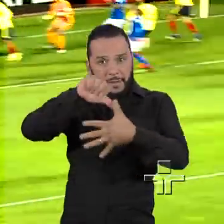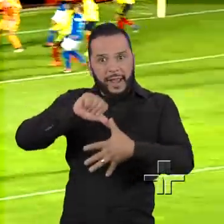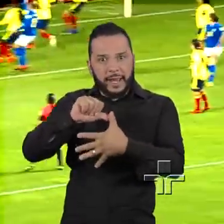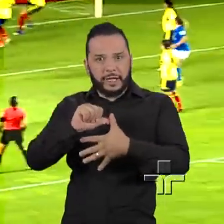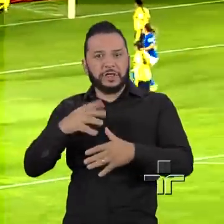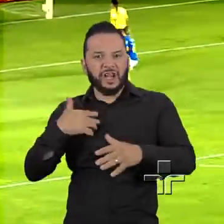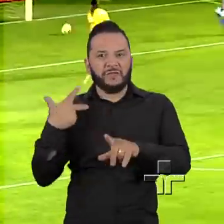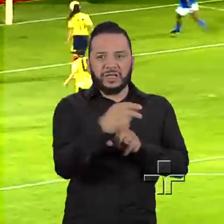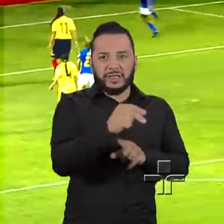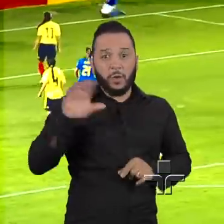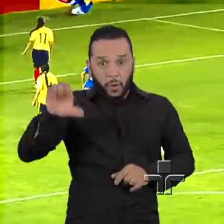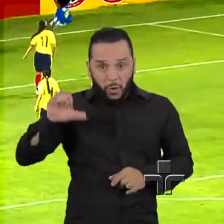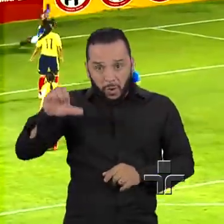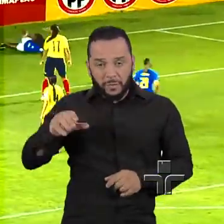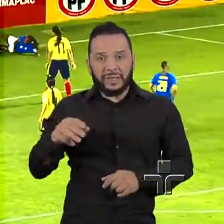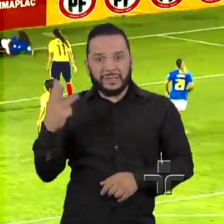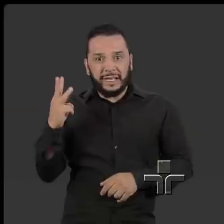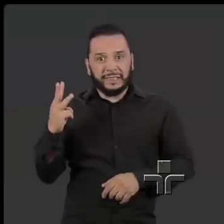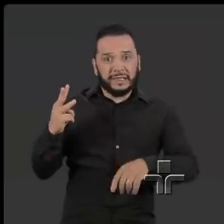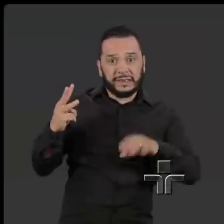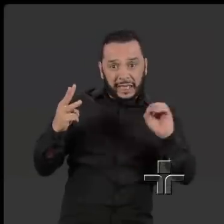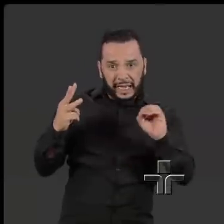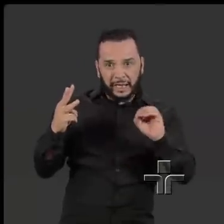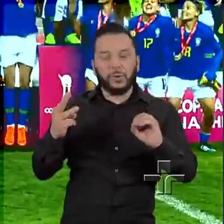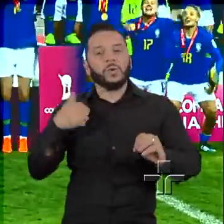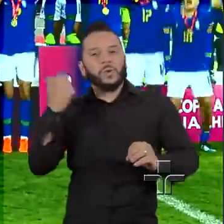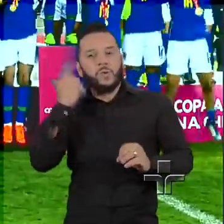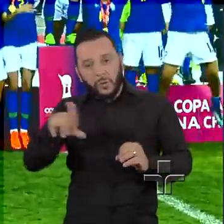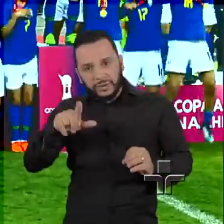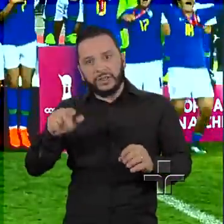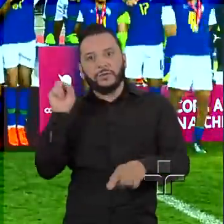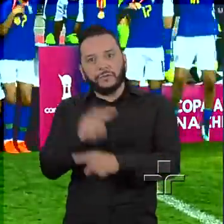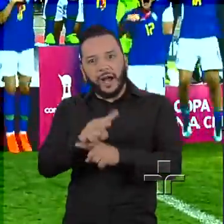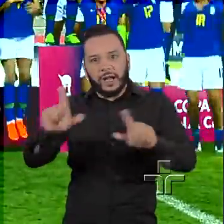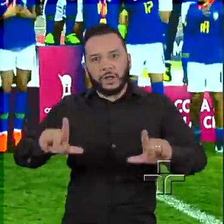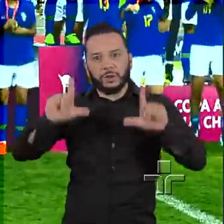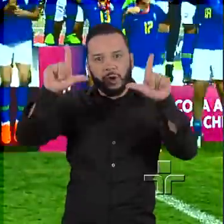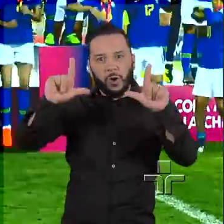por 3-0 e garantido vaga nos Jogos de Tóquio em 2020.